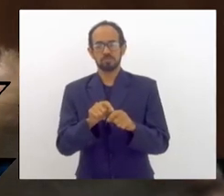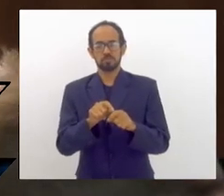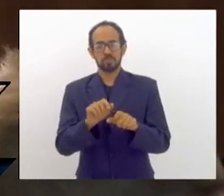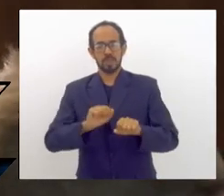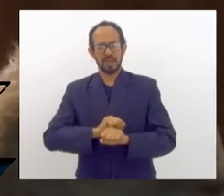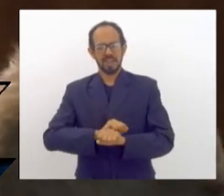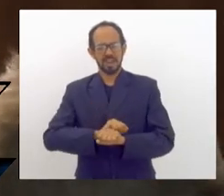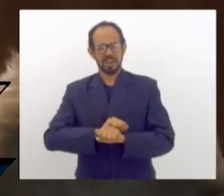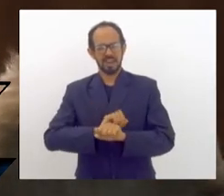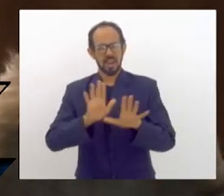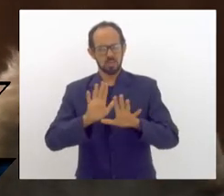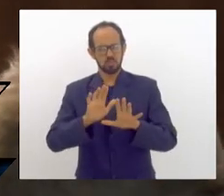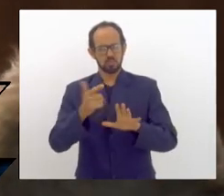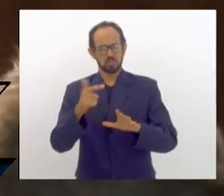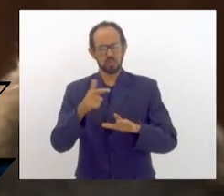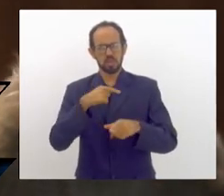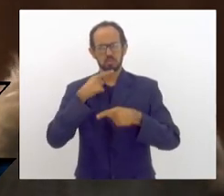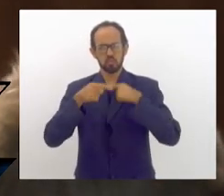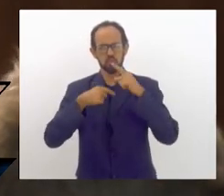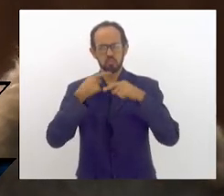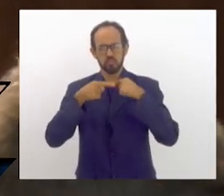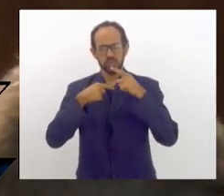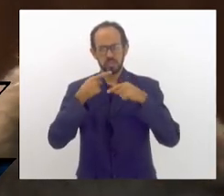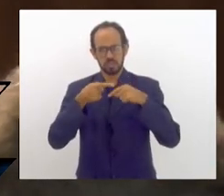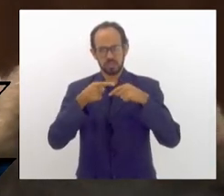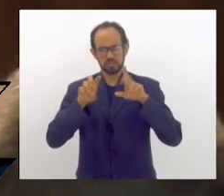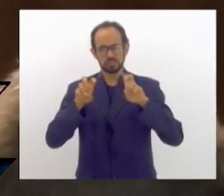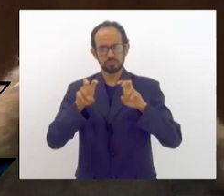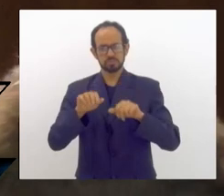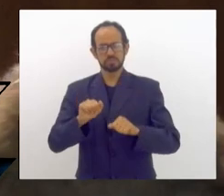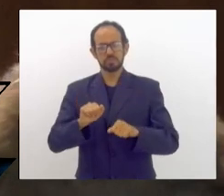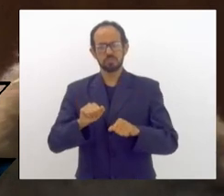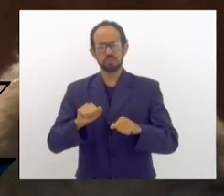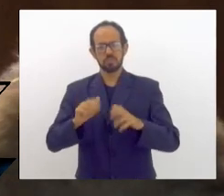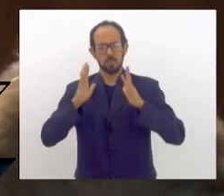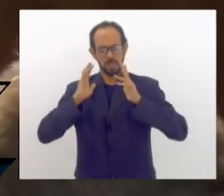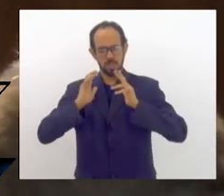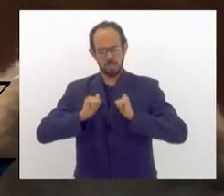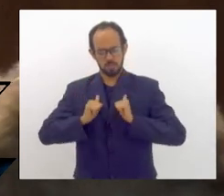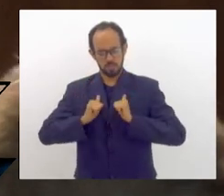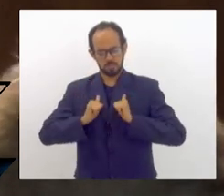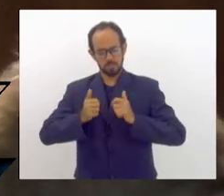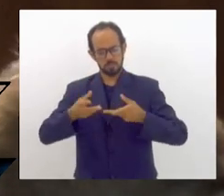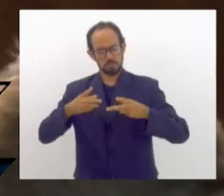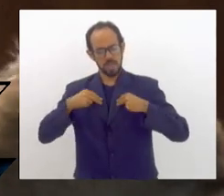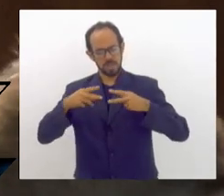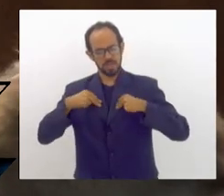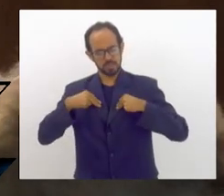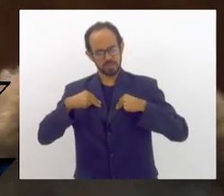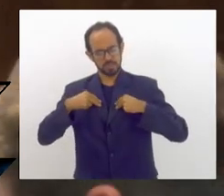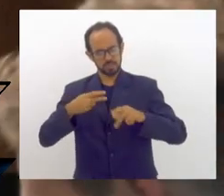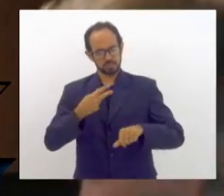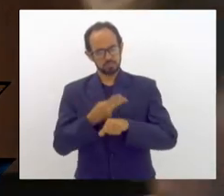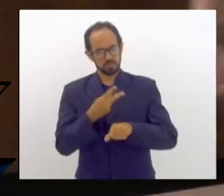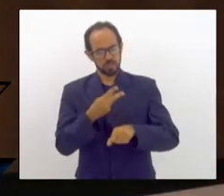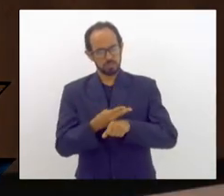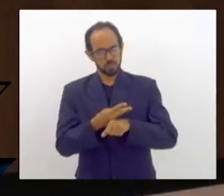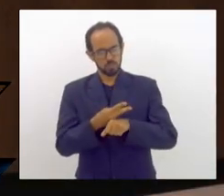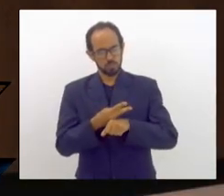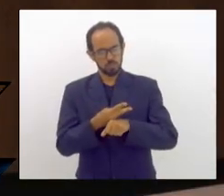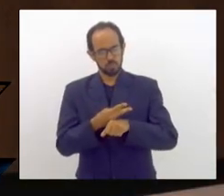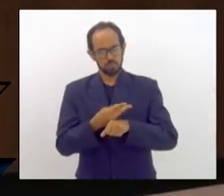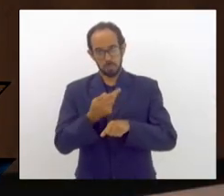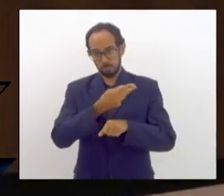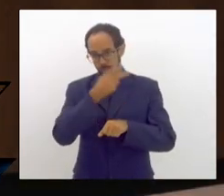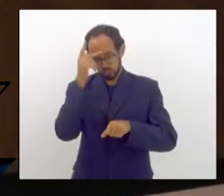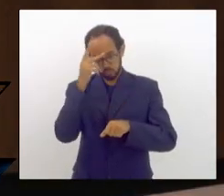de maneira incontestável uma reputação que mereça essa comenda. Alguém que indica